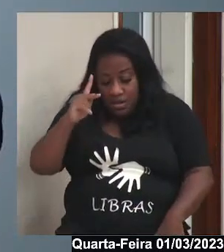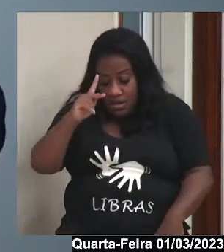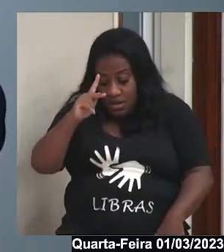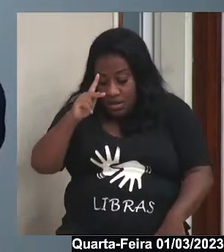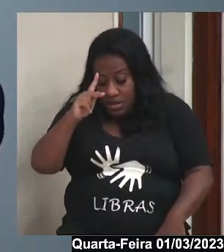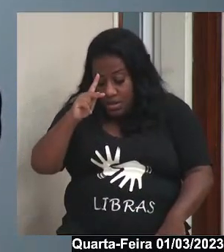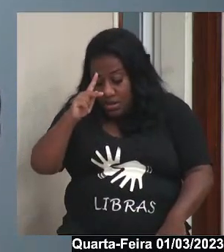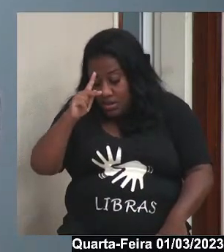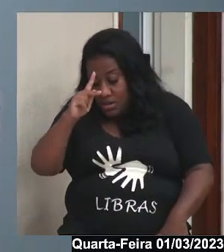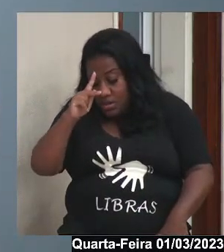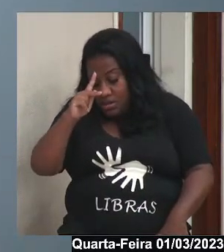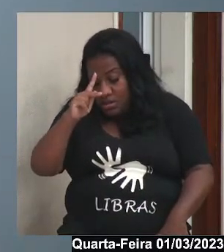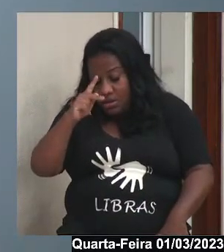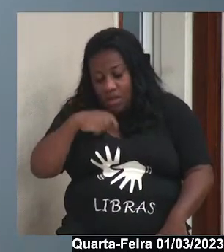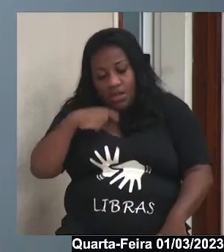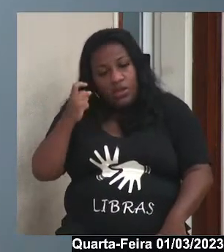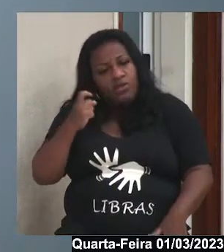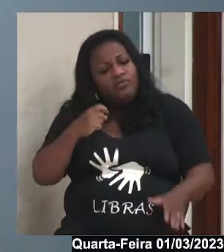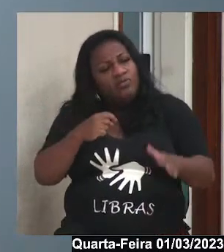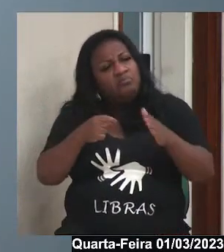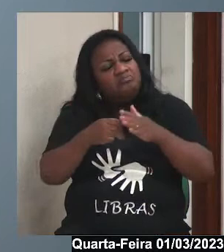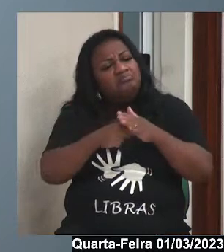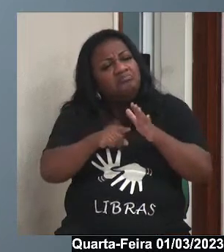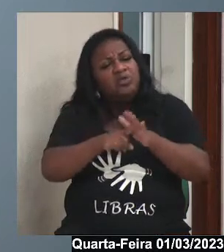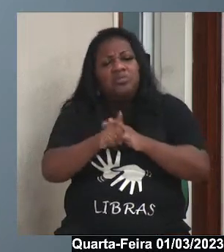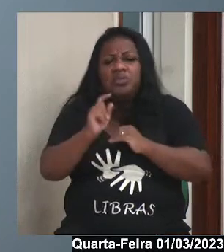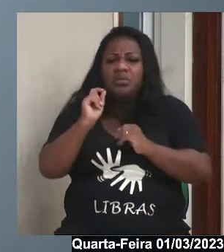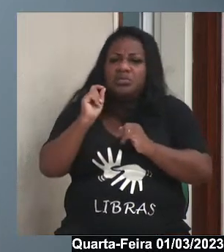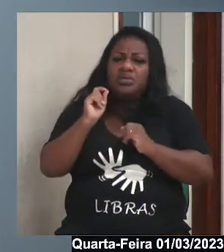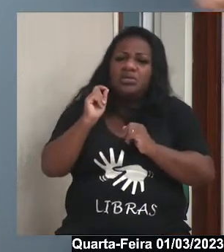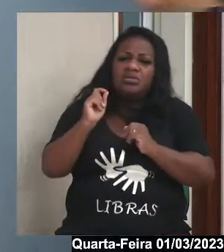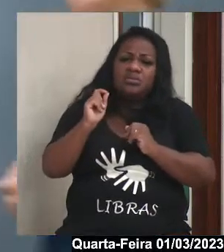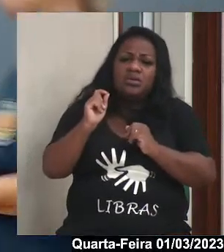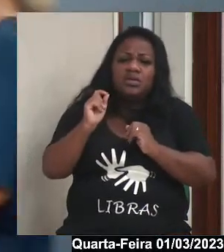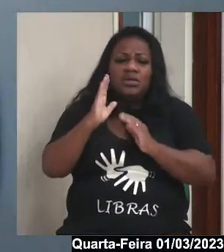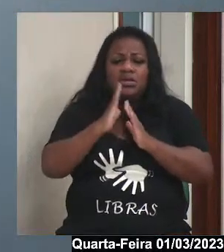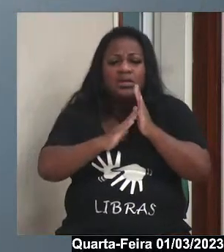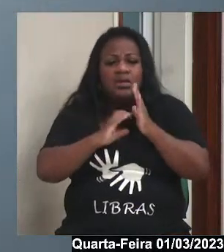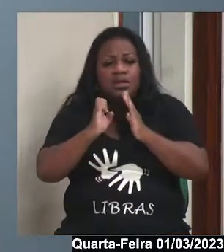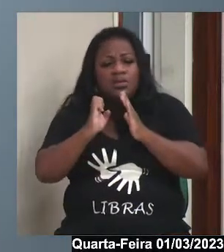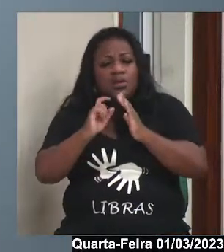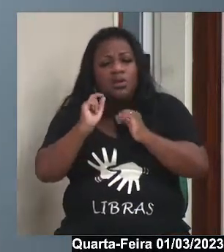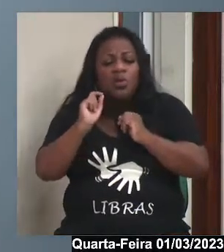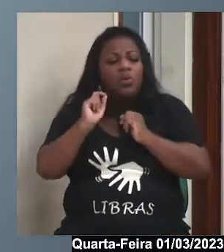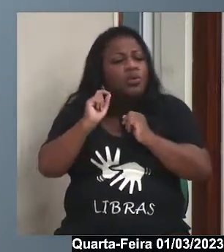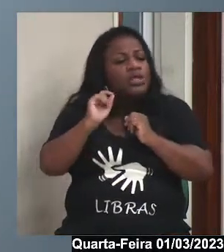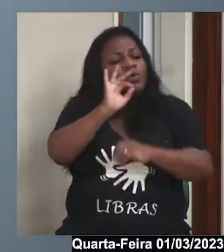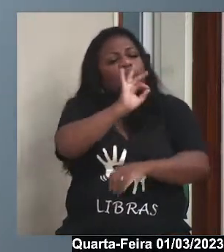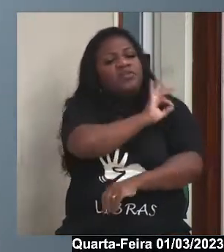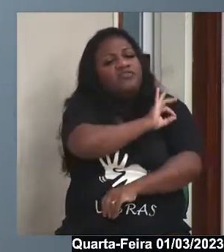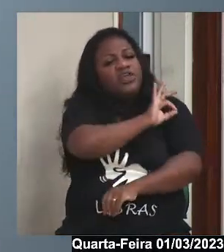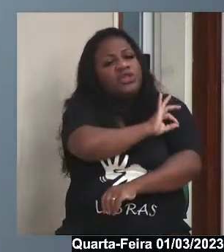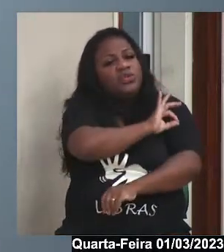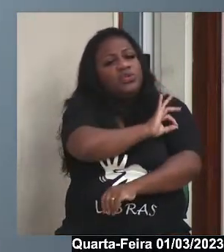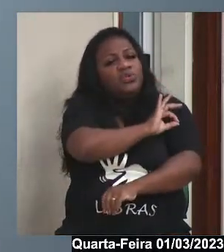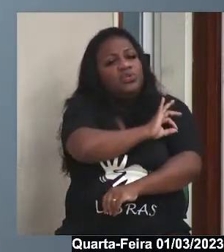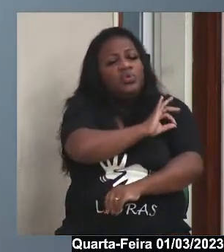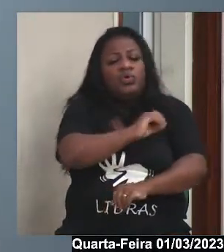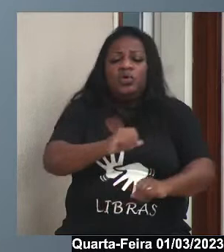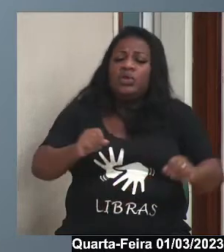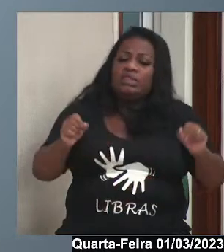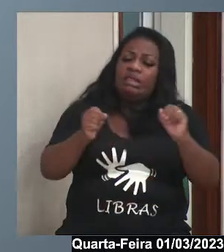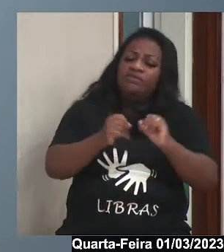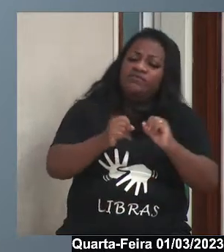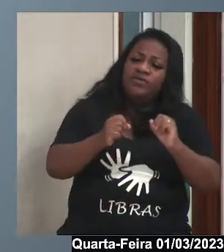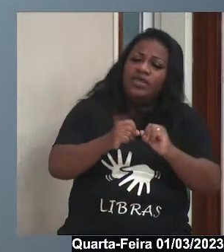acabei de denunciar aqui, eu fico perguntando, você que é munícipe de Embu das Artes, o que o nosso prefeito